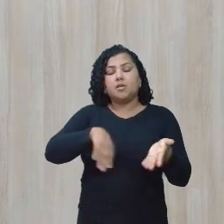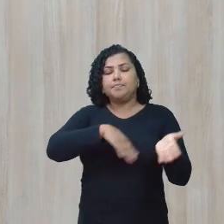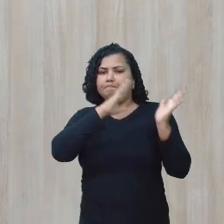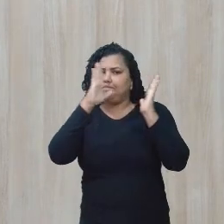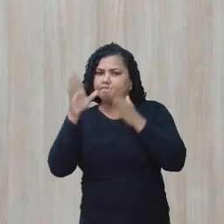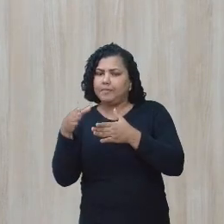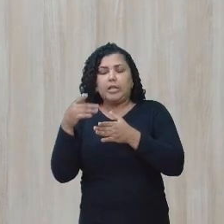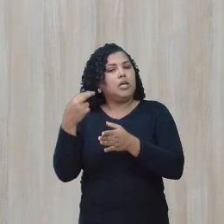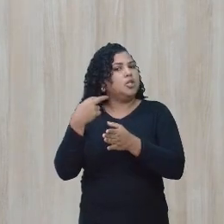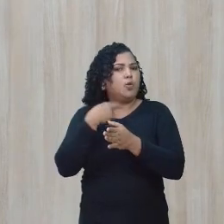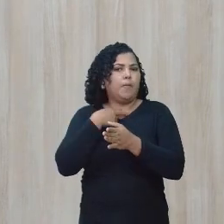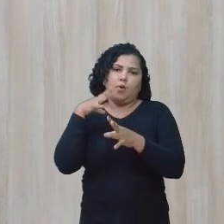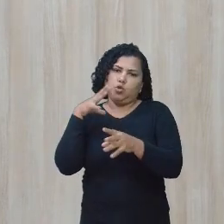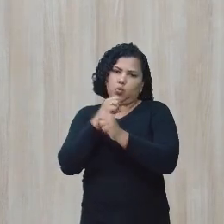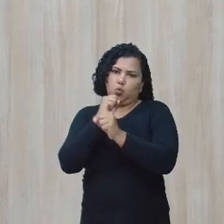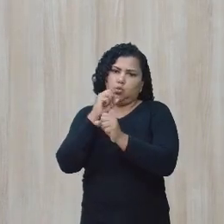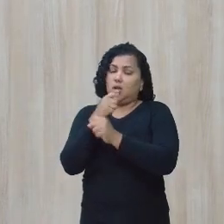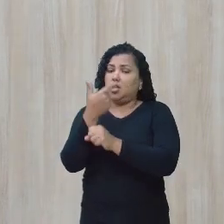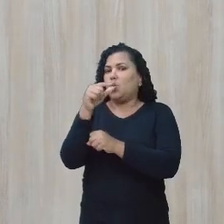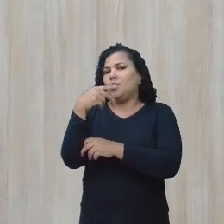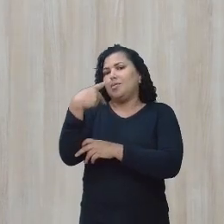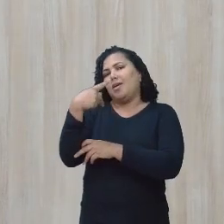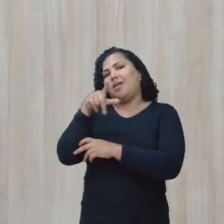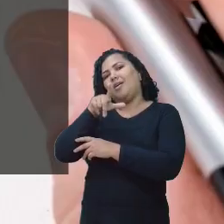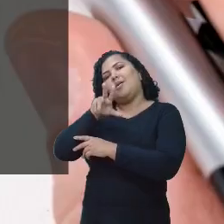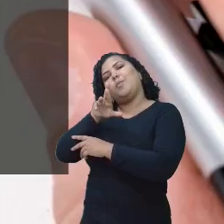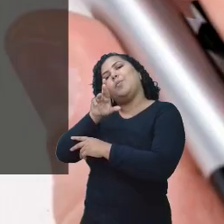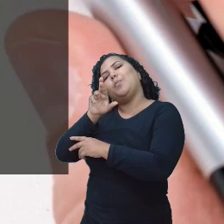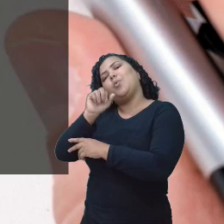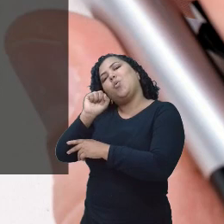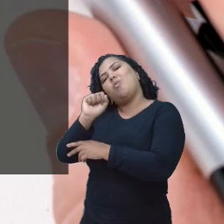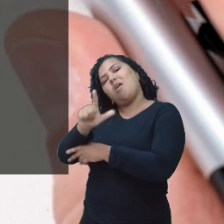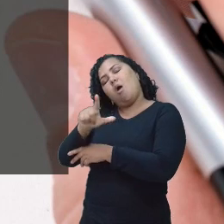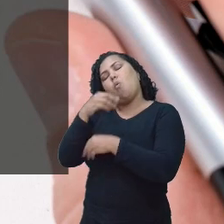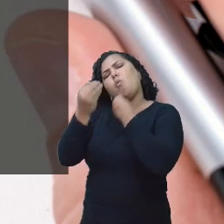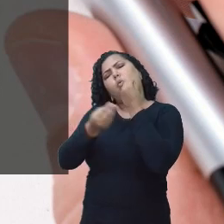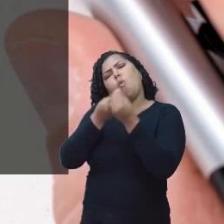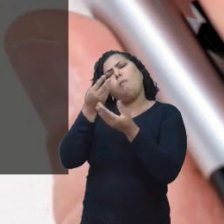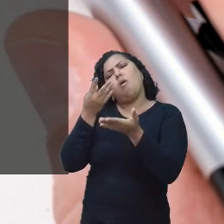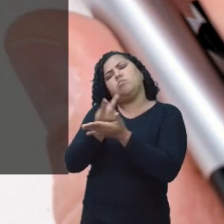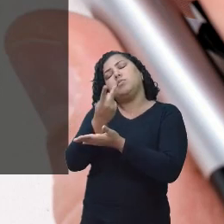dos incontáveis, como ele não tem plural, o que é que vai acontecer? Como vai se